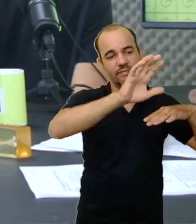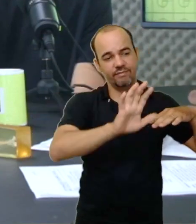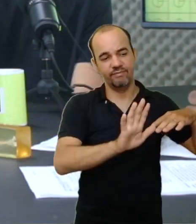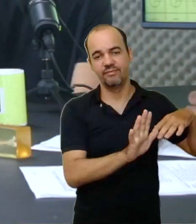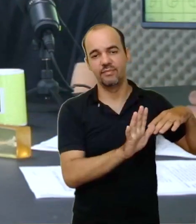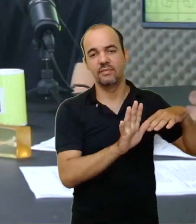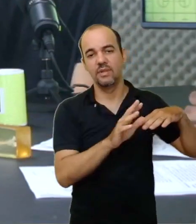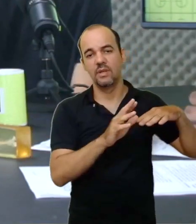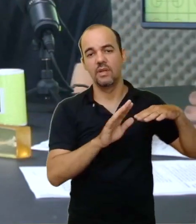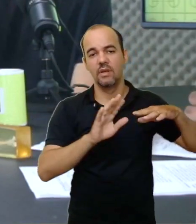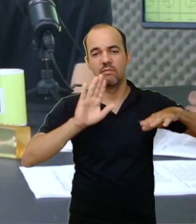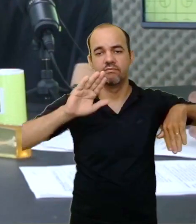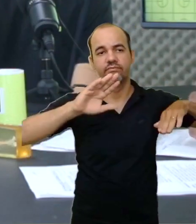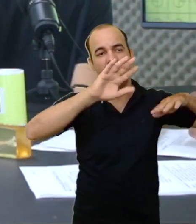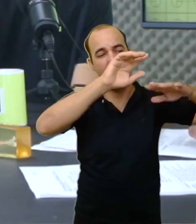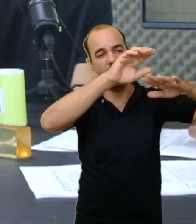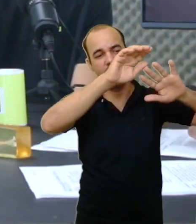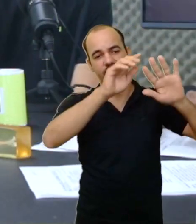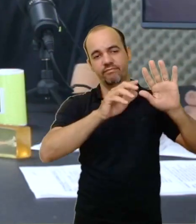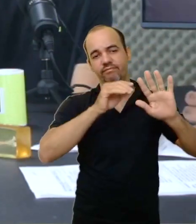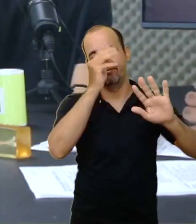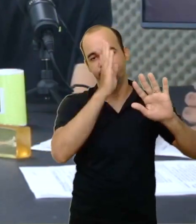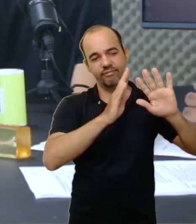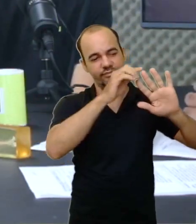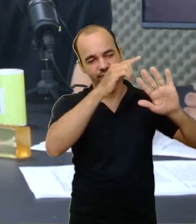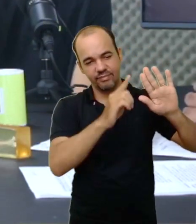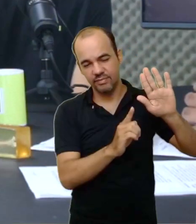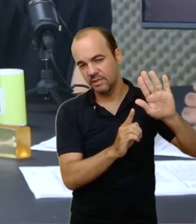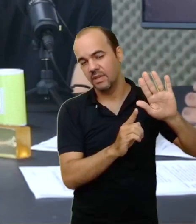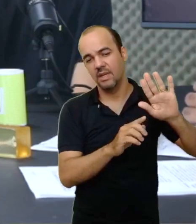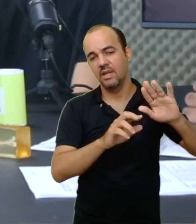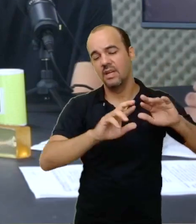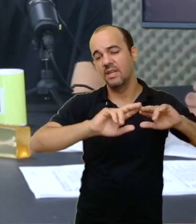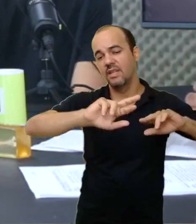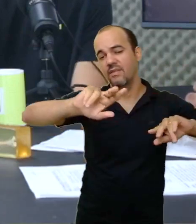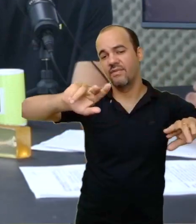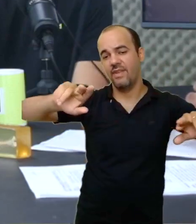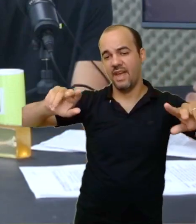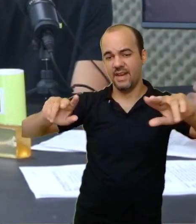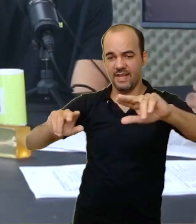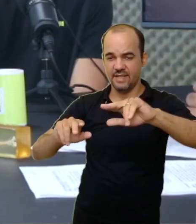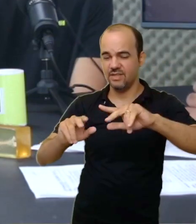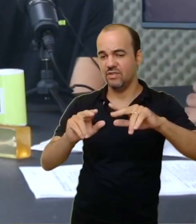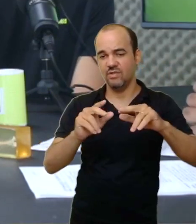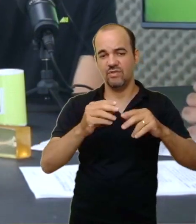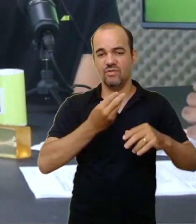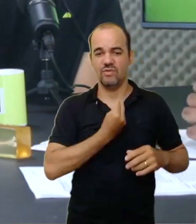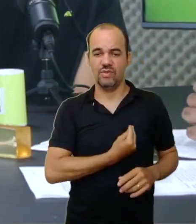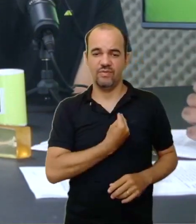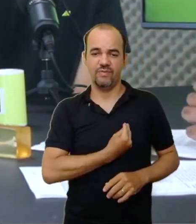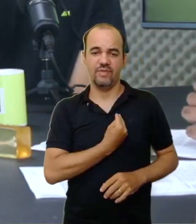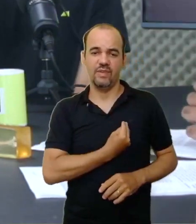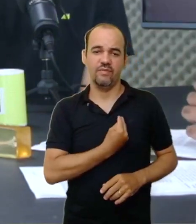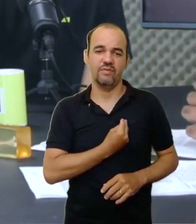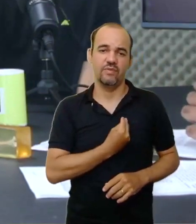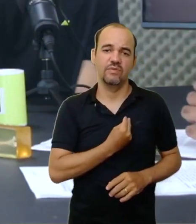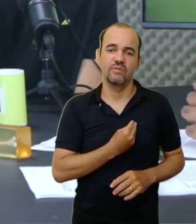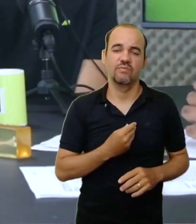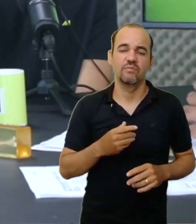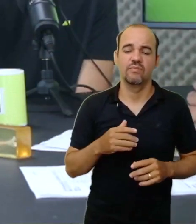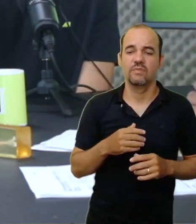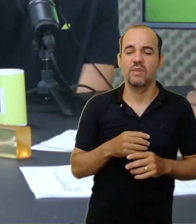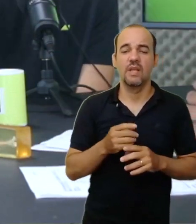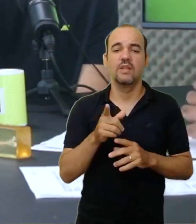de diferentes espécies, né? Quanto nos tamanhos desses organismos. Então, como isso